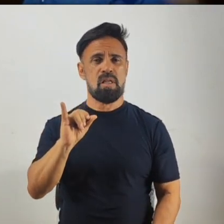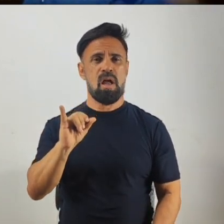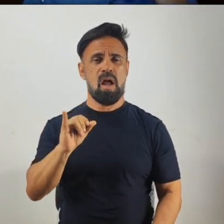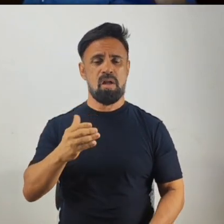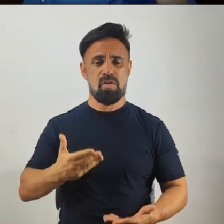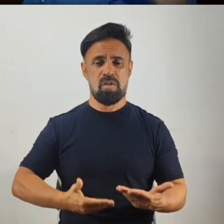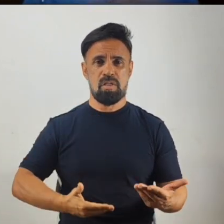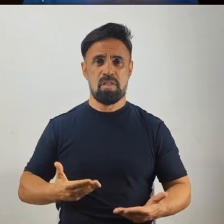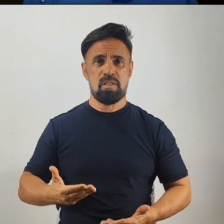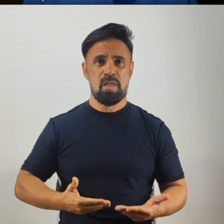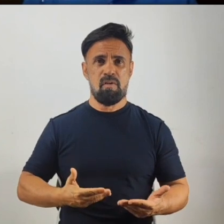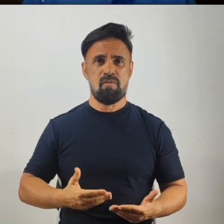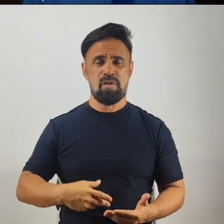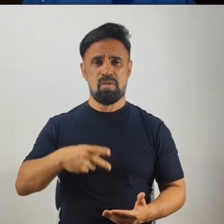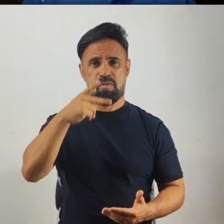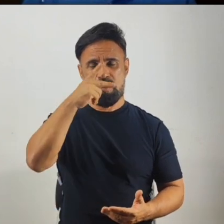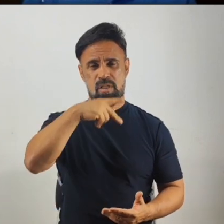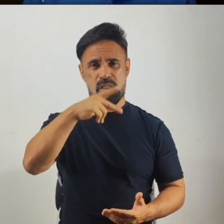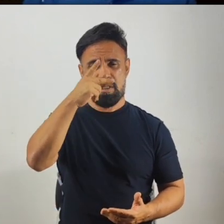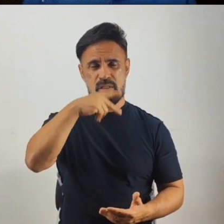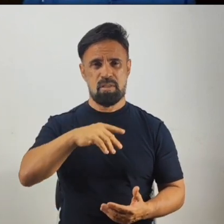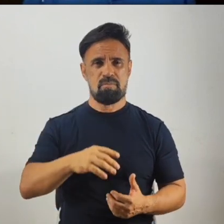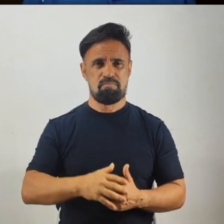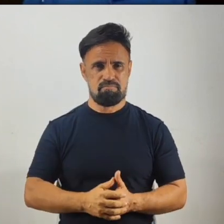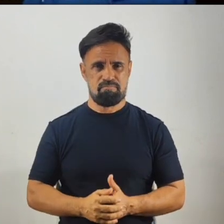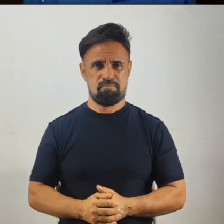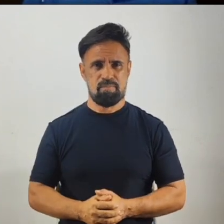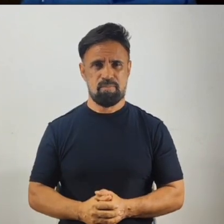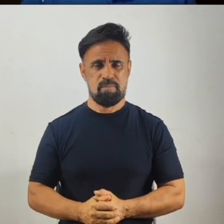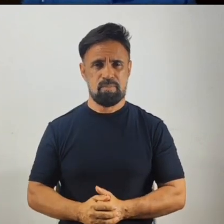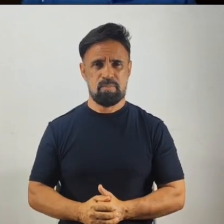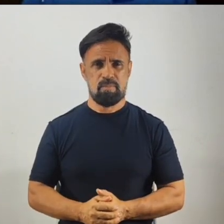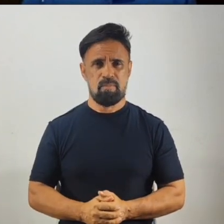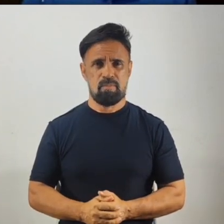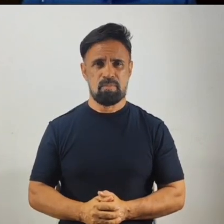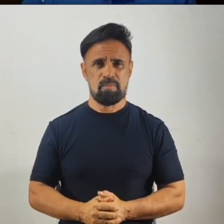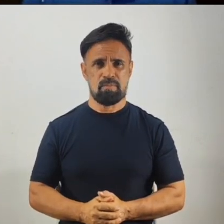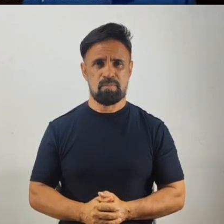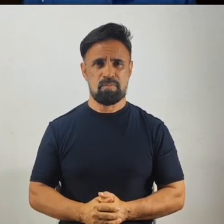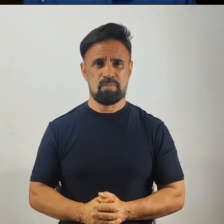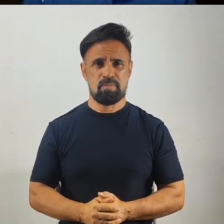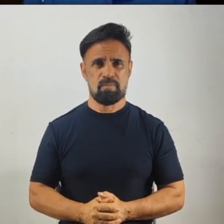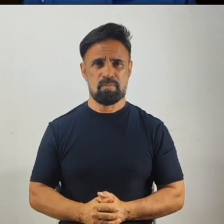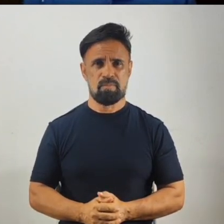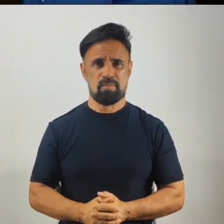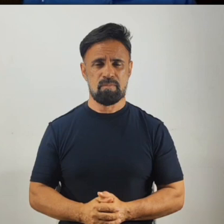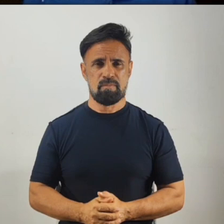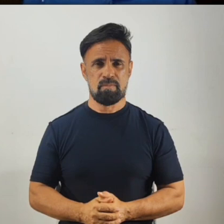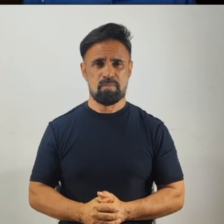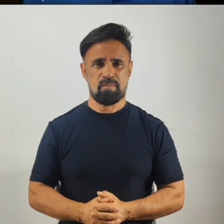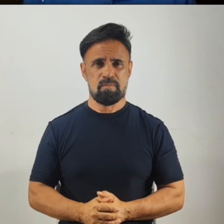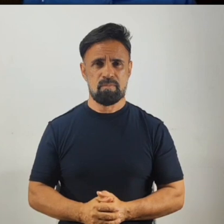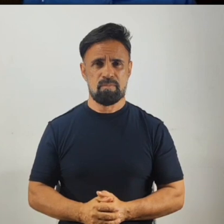evitar a duplicidade de serviços para os mesmos fins.